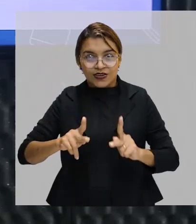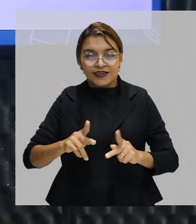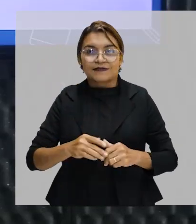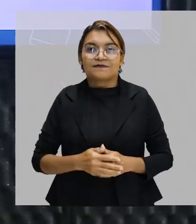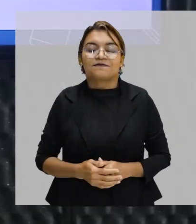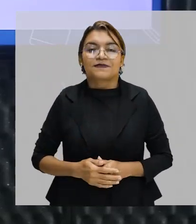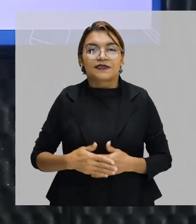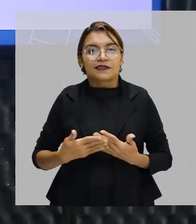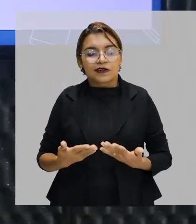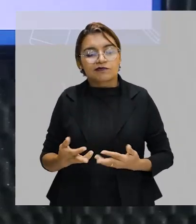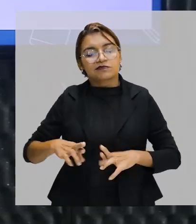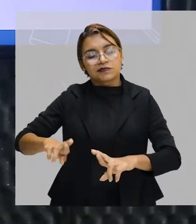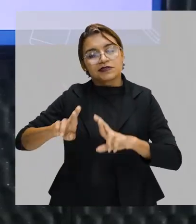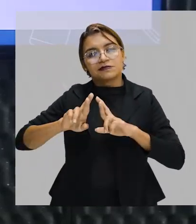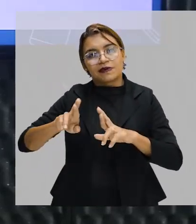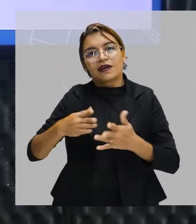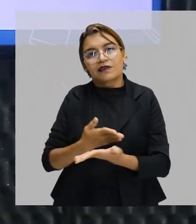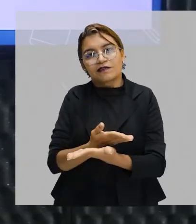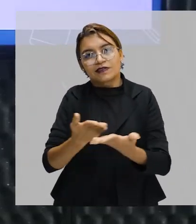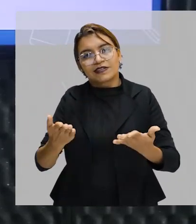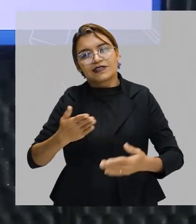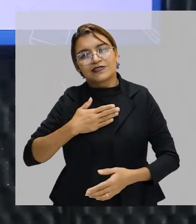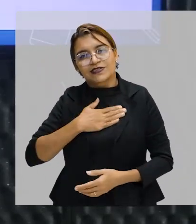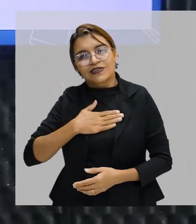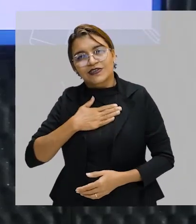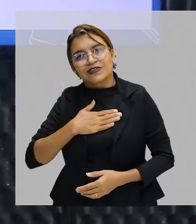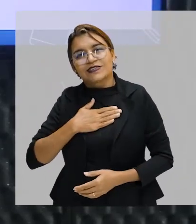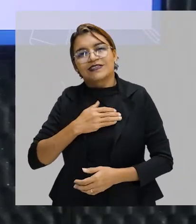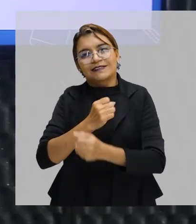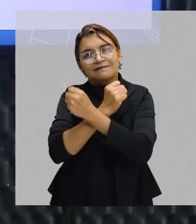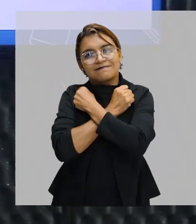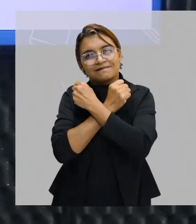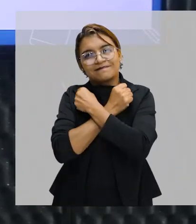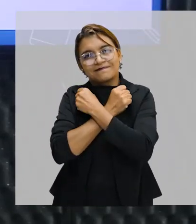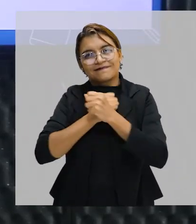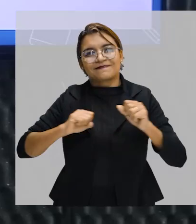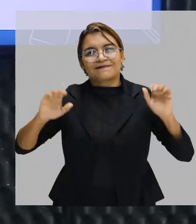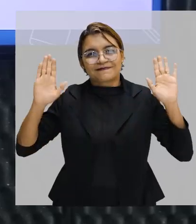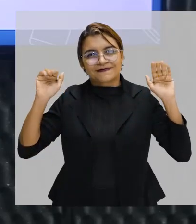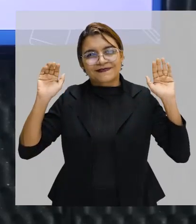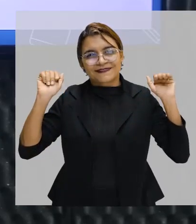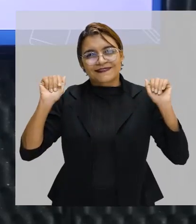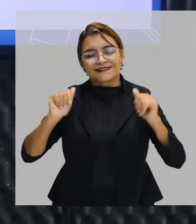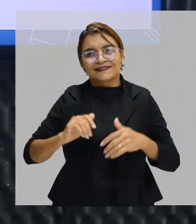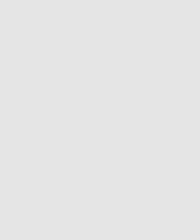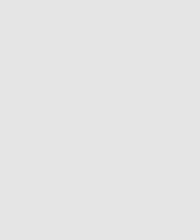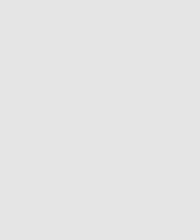foi um pouco. Espero que vocês tenham gostado. Vou ficando por aqui. Forte abraço. Valeu!